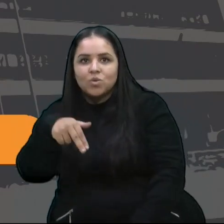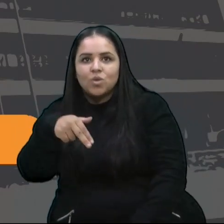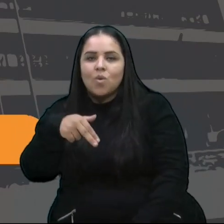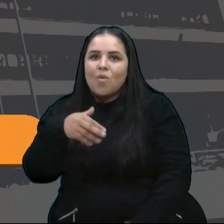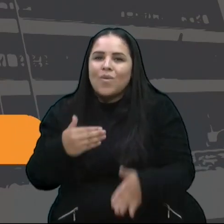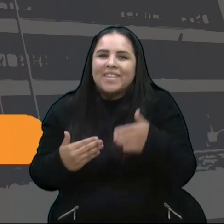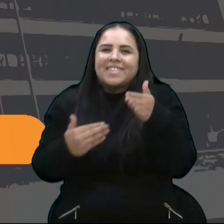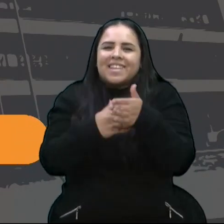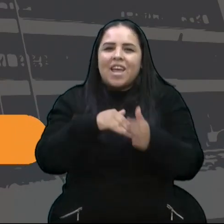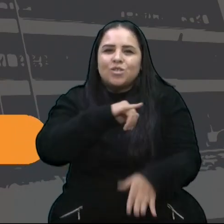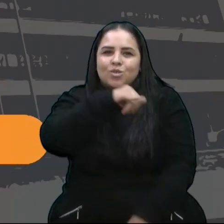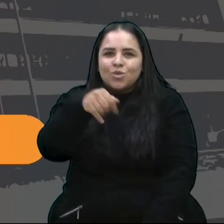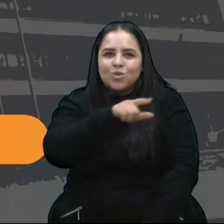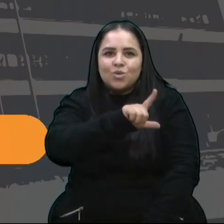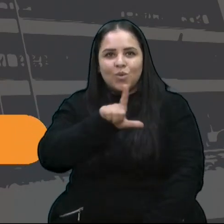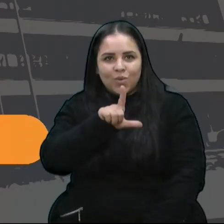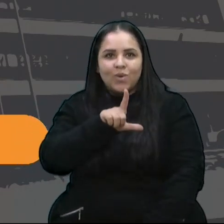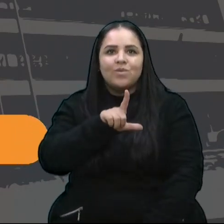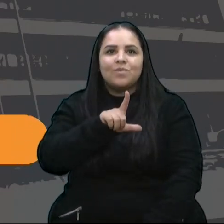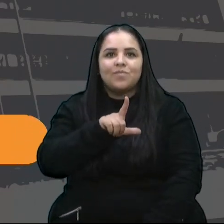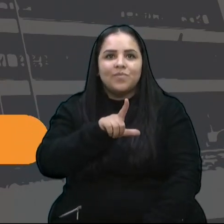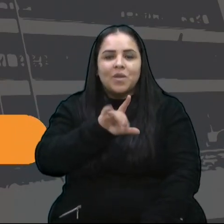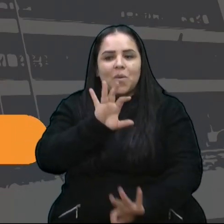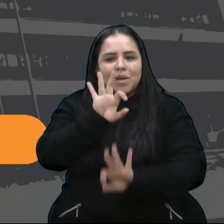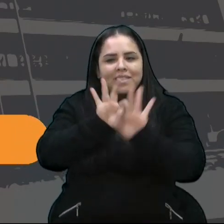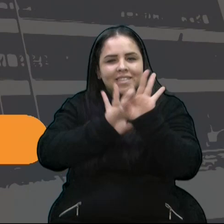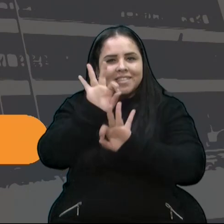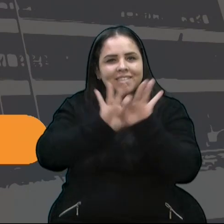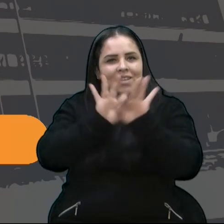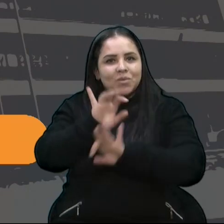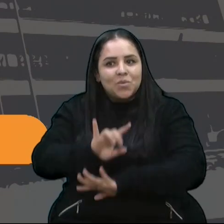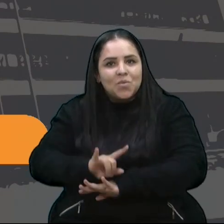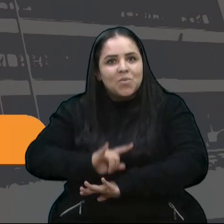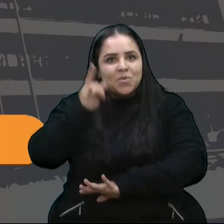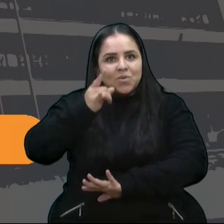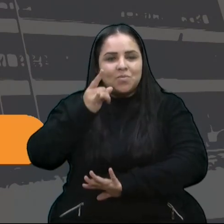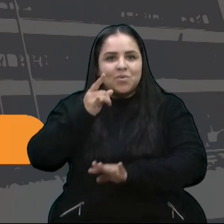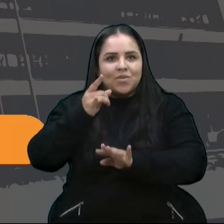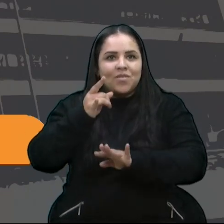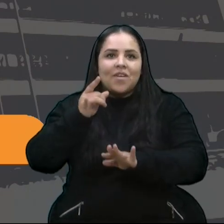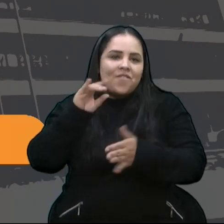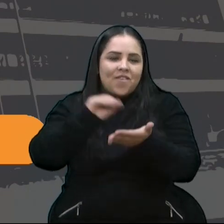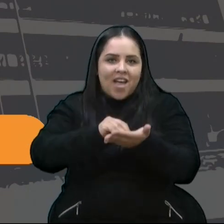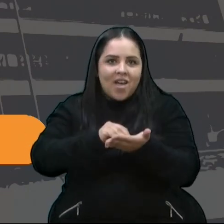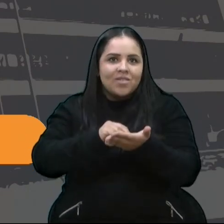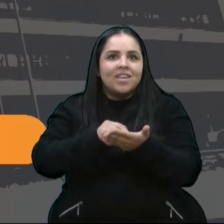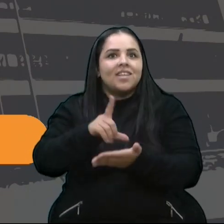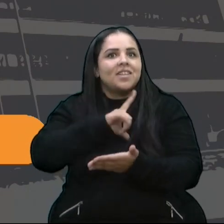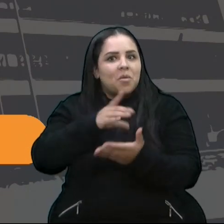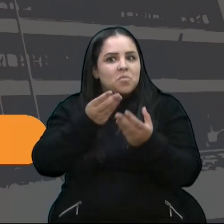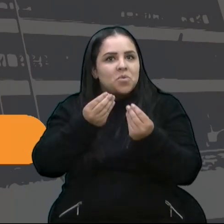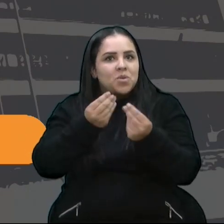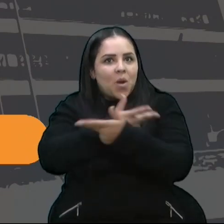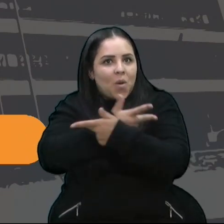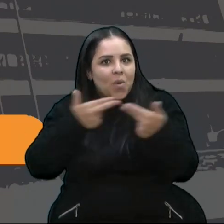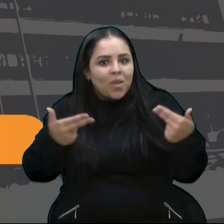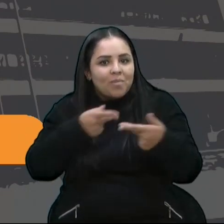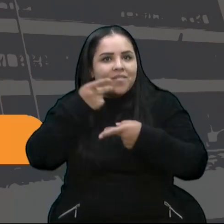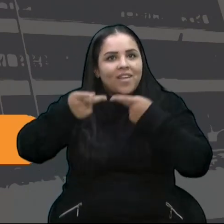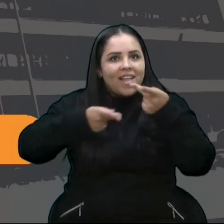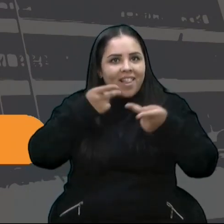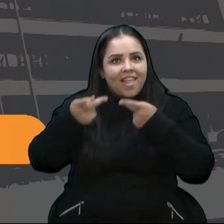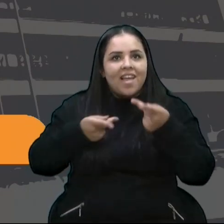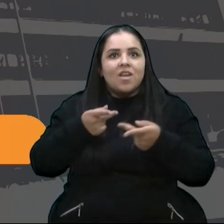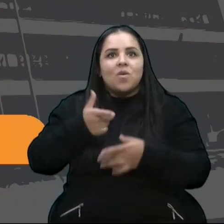julho. Então, a gente está nos ajustes finais e tem muita coisa para contar sobre isso. Como a gente conseguiu se reinventar com um